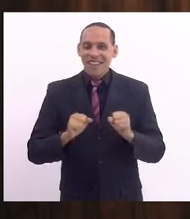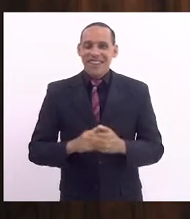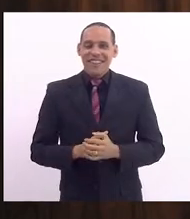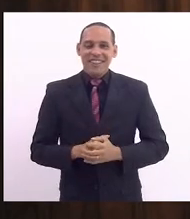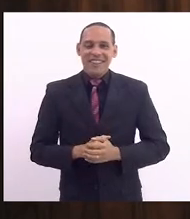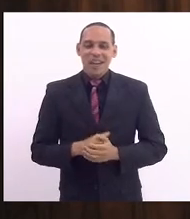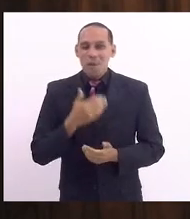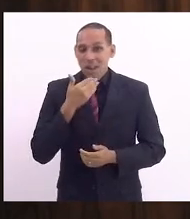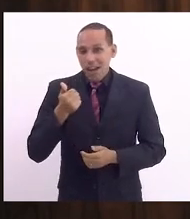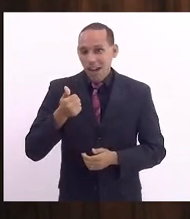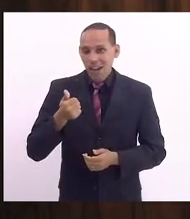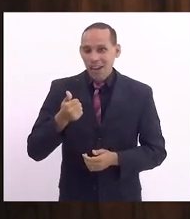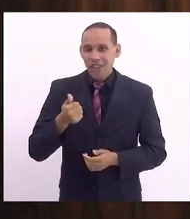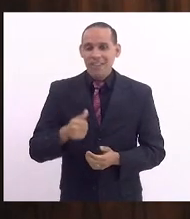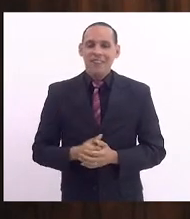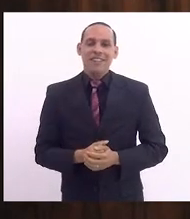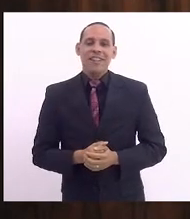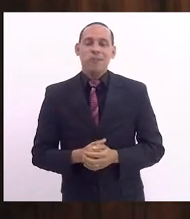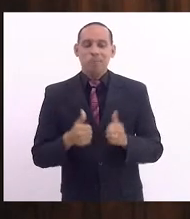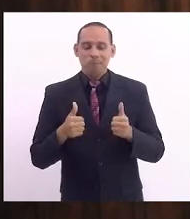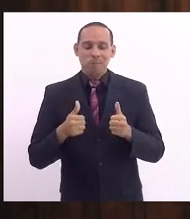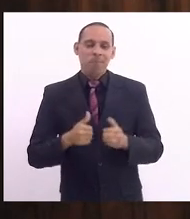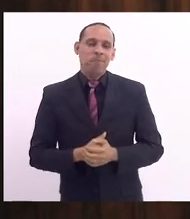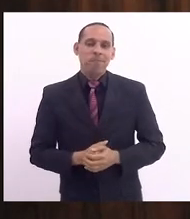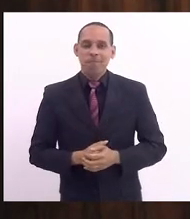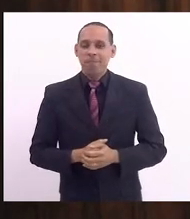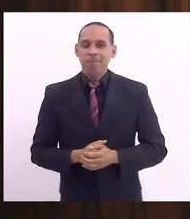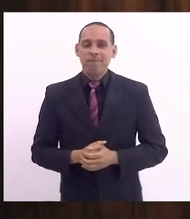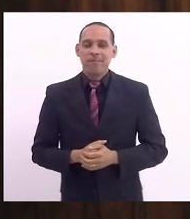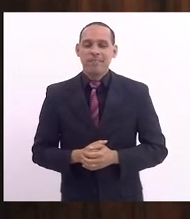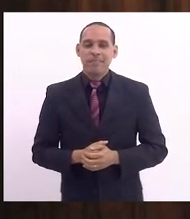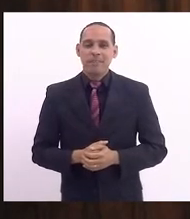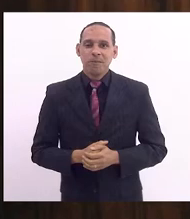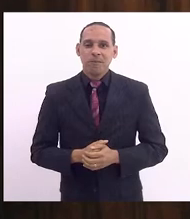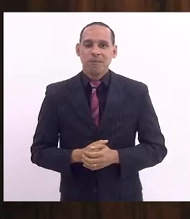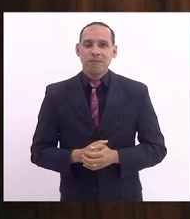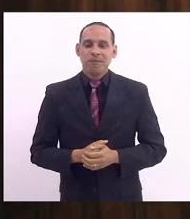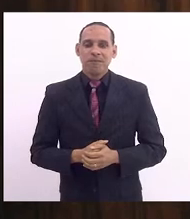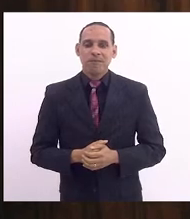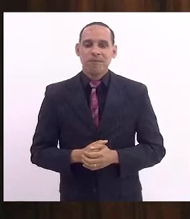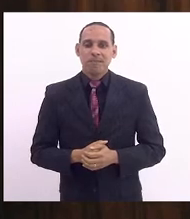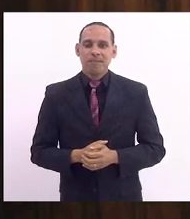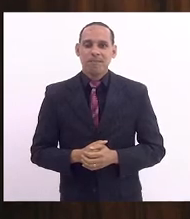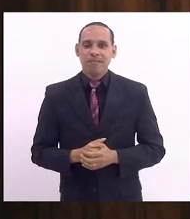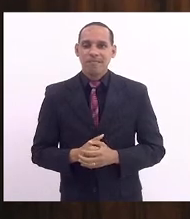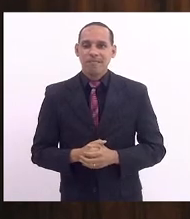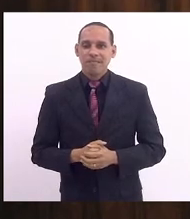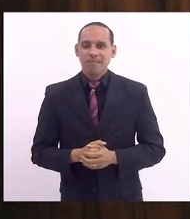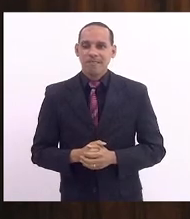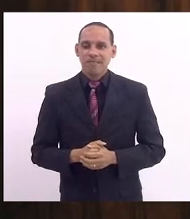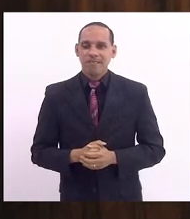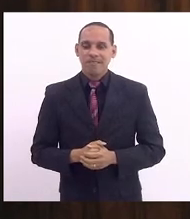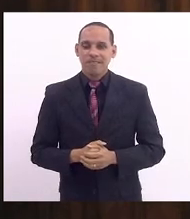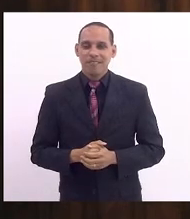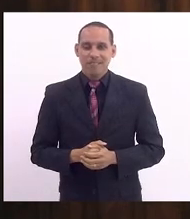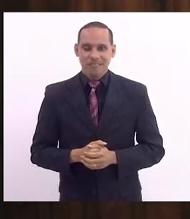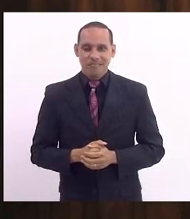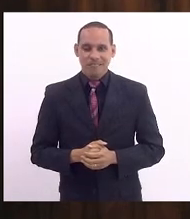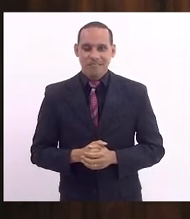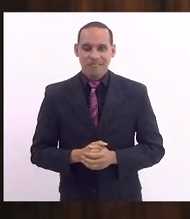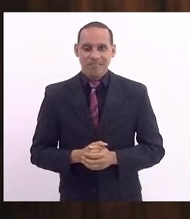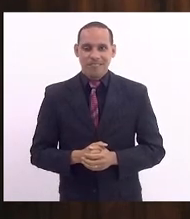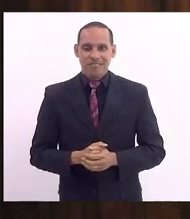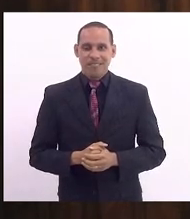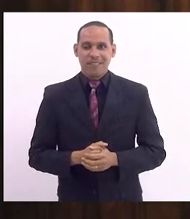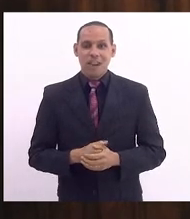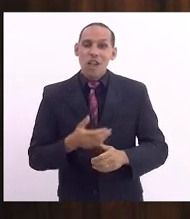É melhor subir? Ixi, tá. Vou subir. Do outro lado? Sempre do esquerdo. A